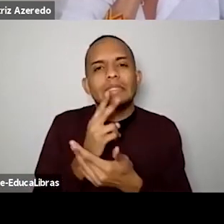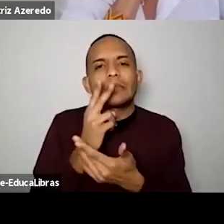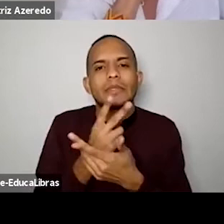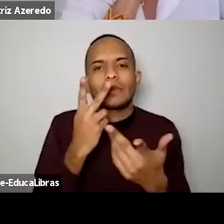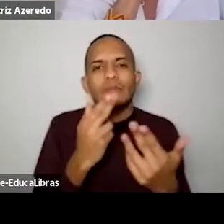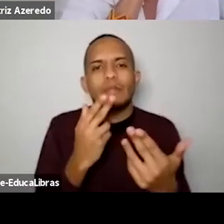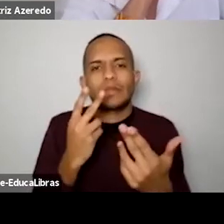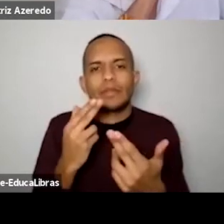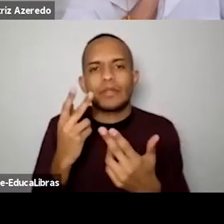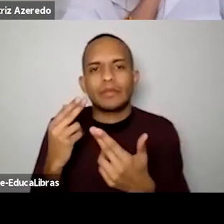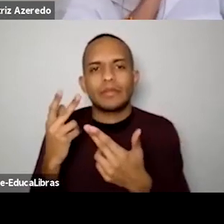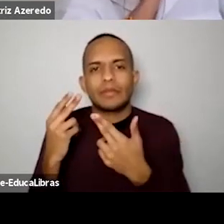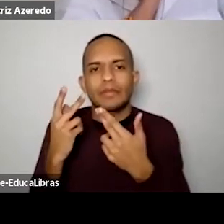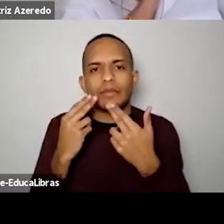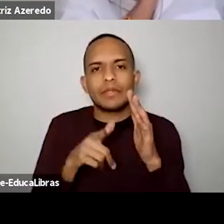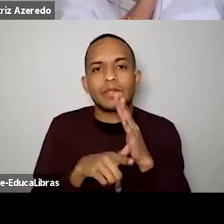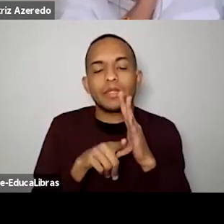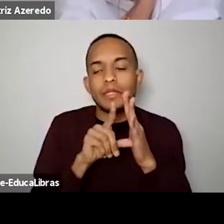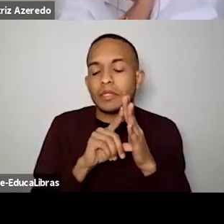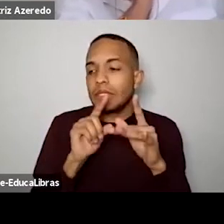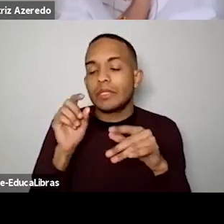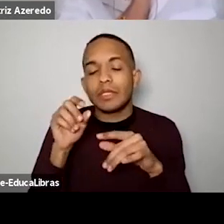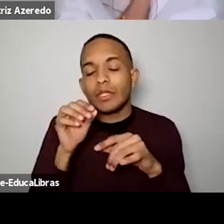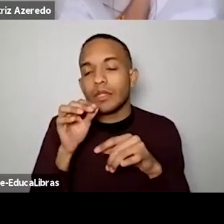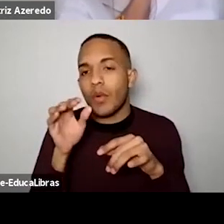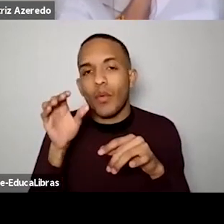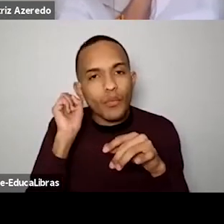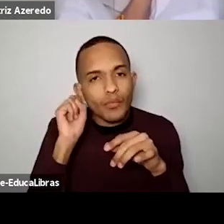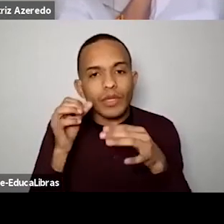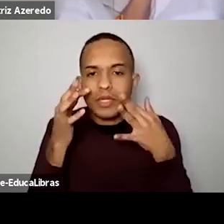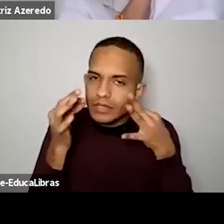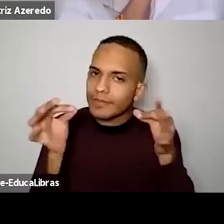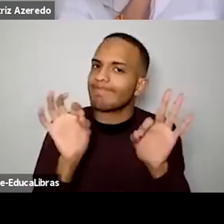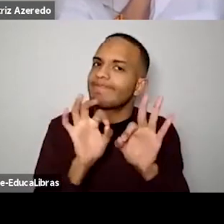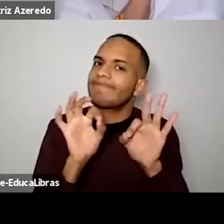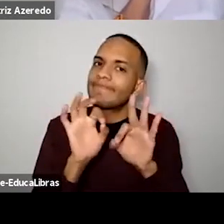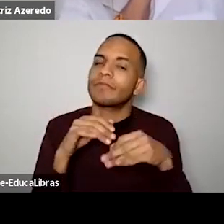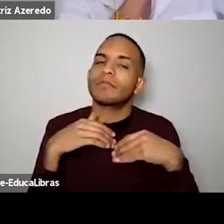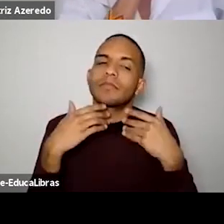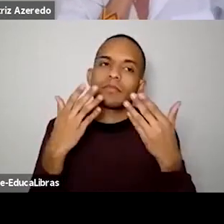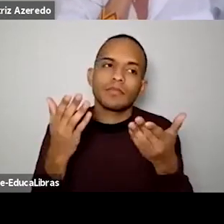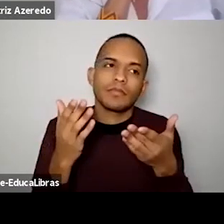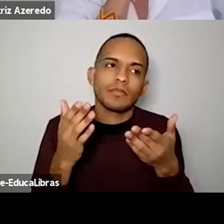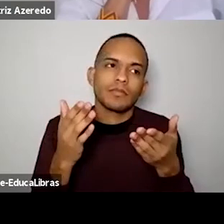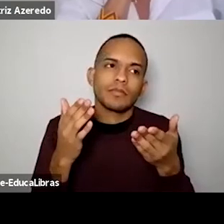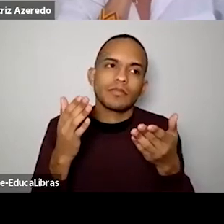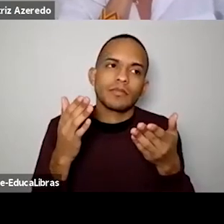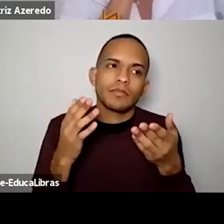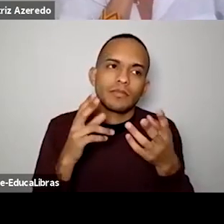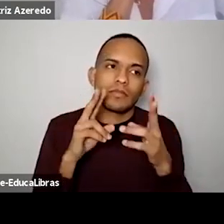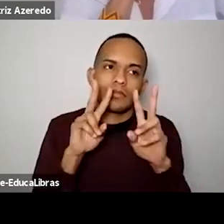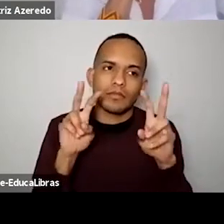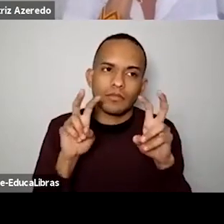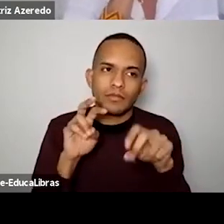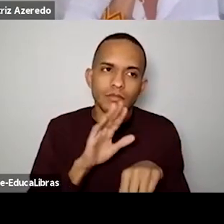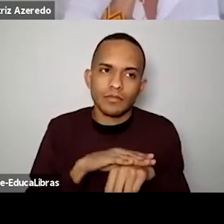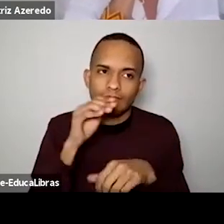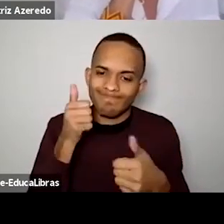estávamos fazendo antes, sem ouvir quem está na ponta. Então, acho que esse é uma coisa de... Esse é o grande novidade. Vamos chegar mais